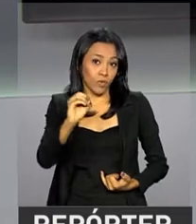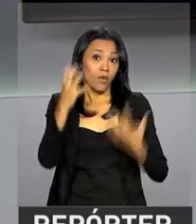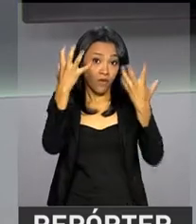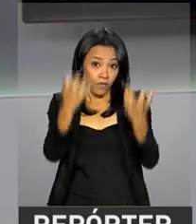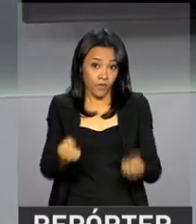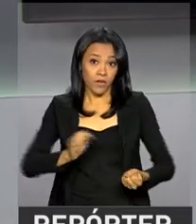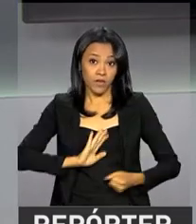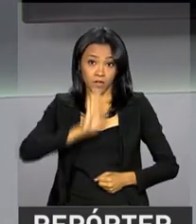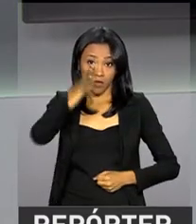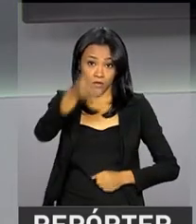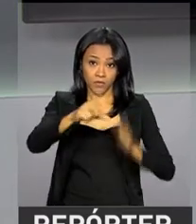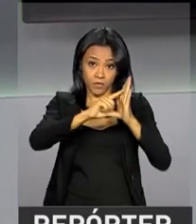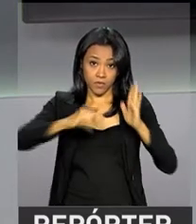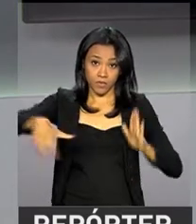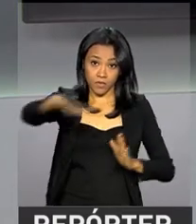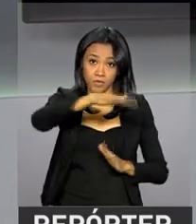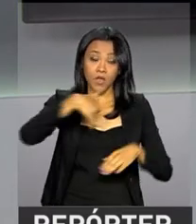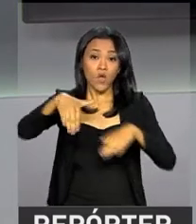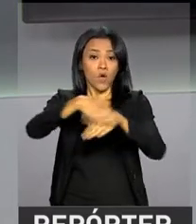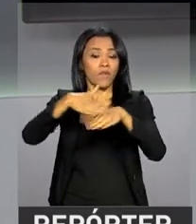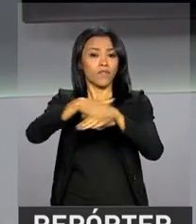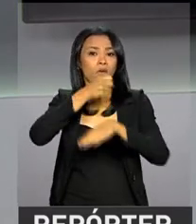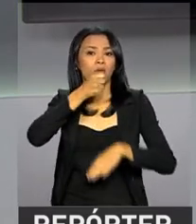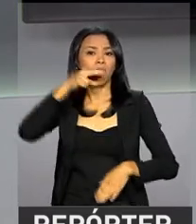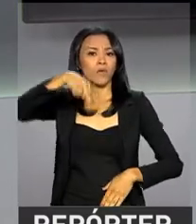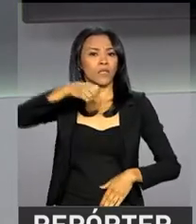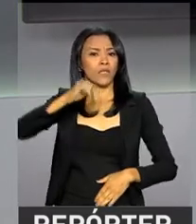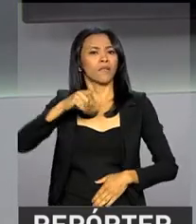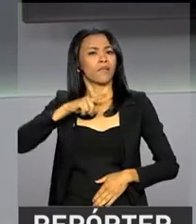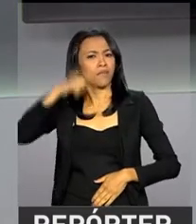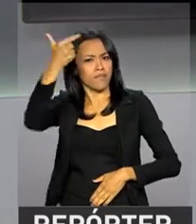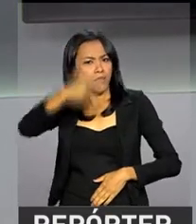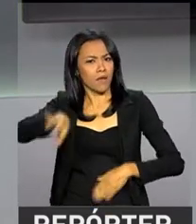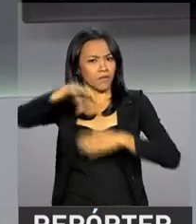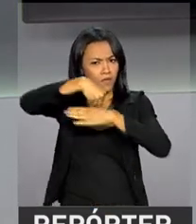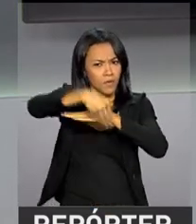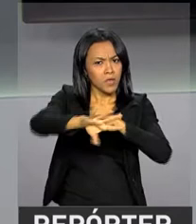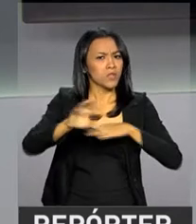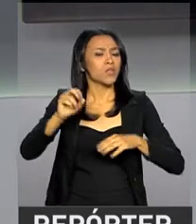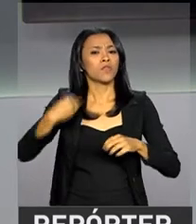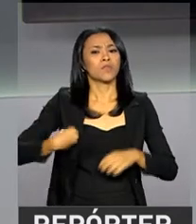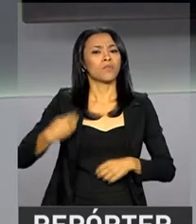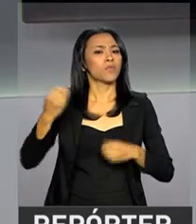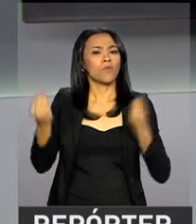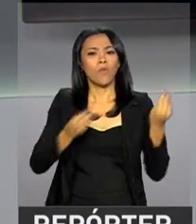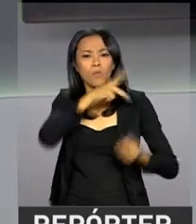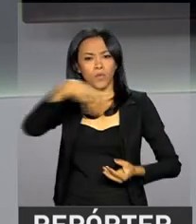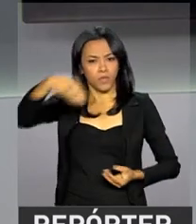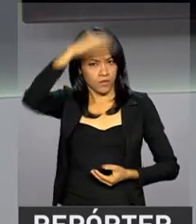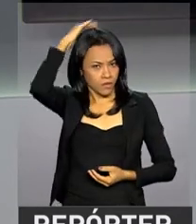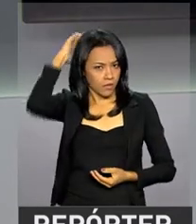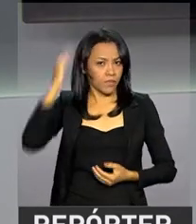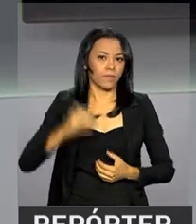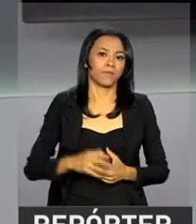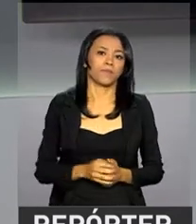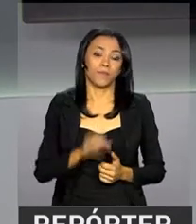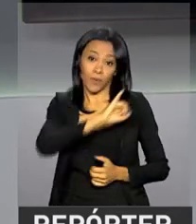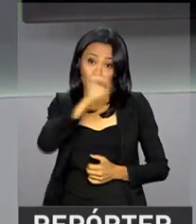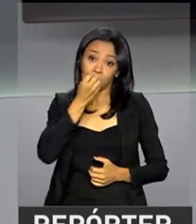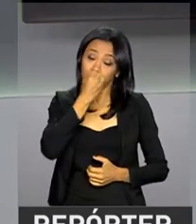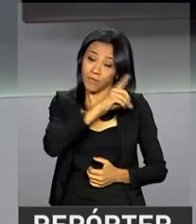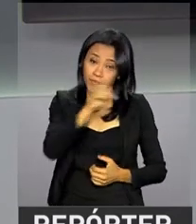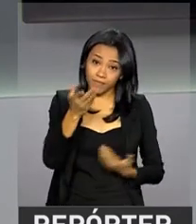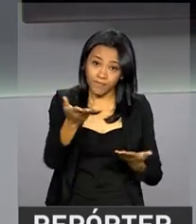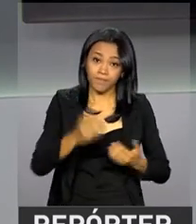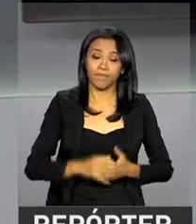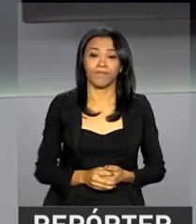Vamos ao Palácio do Planalto conversar com o repórter Ney Pereira. Ele traz para a gente informações sobre o presidente Michel Temer. Olá, Ney, bom dia